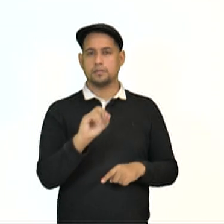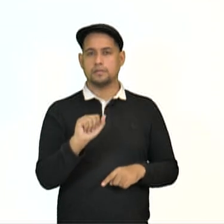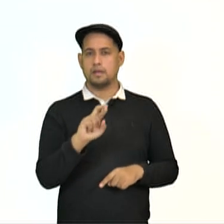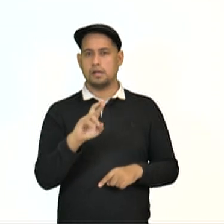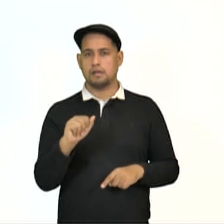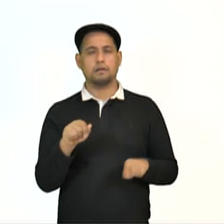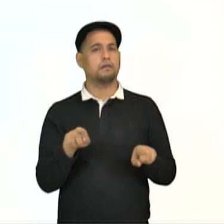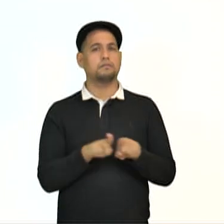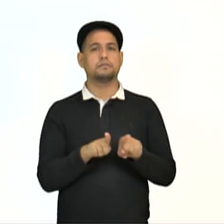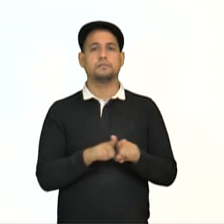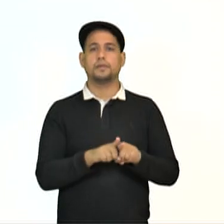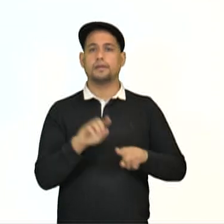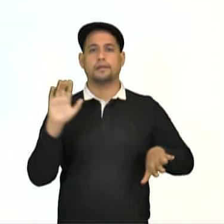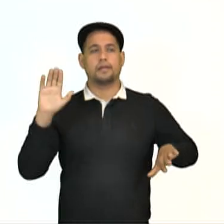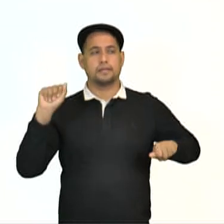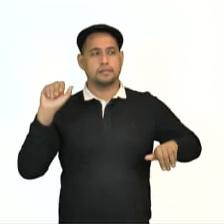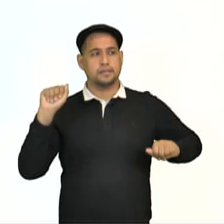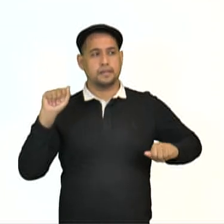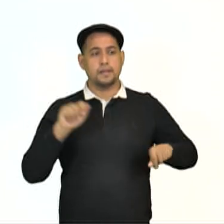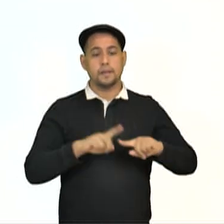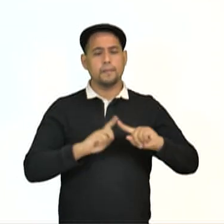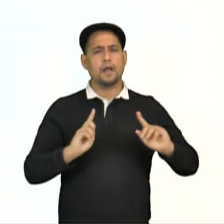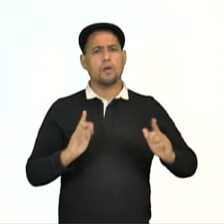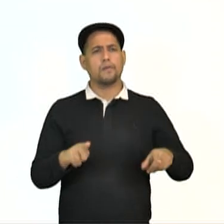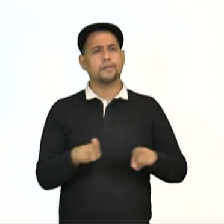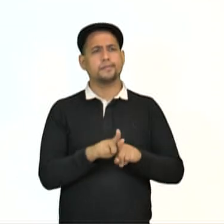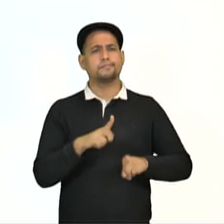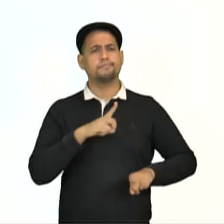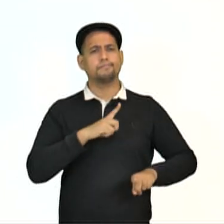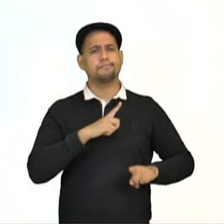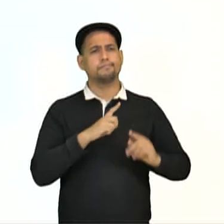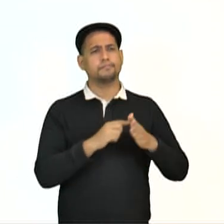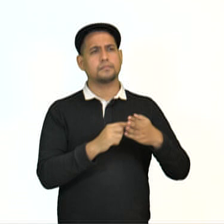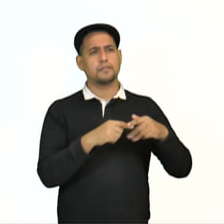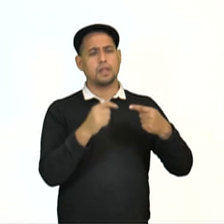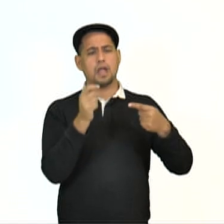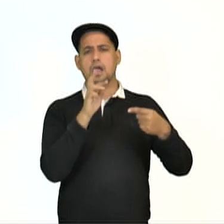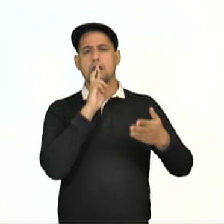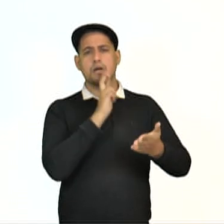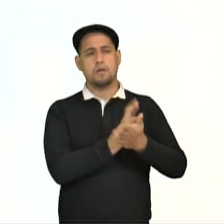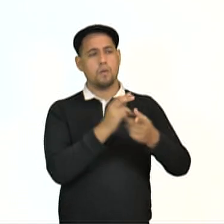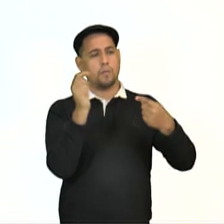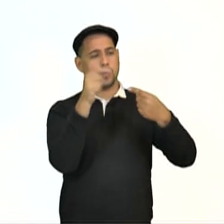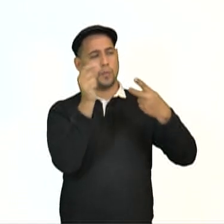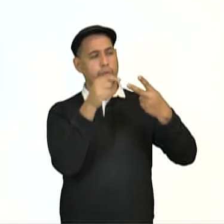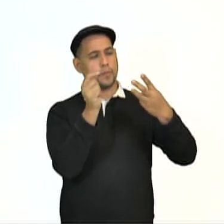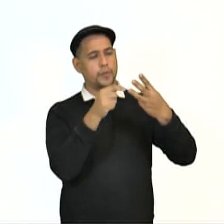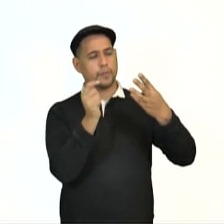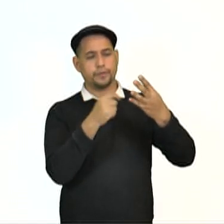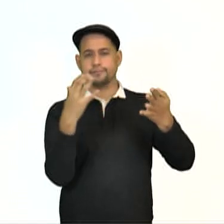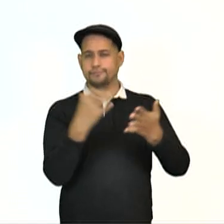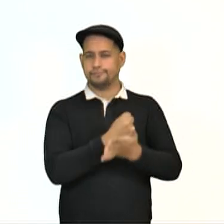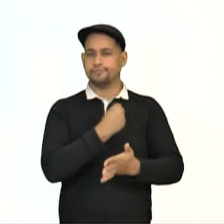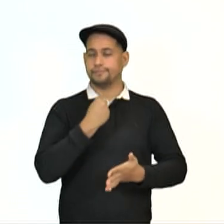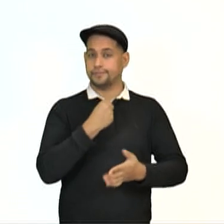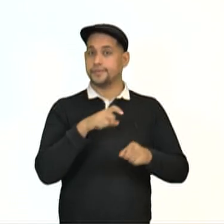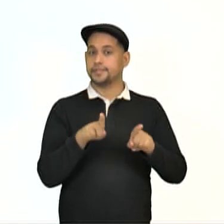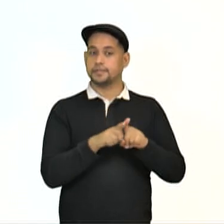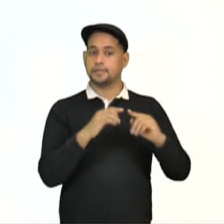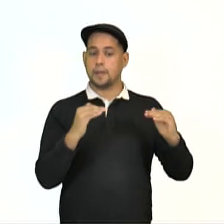Rica e a Espanha. E aqui os seus respectivos resultados de vitórias,